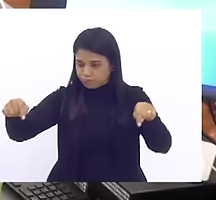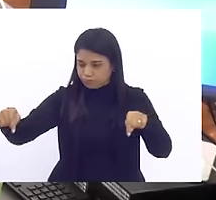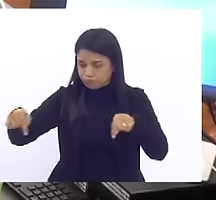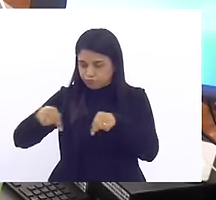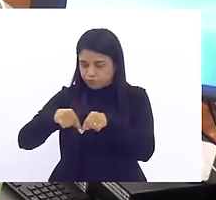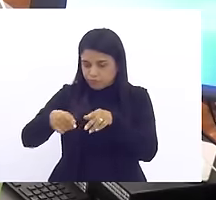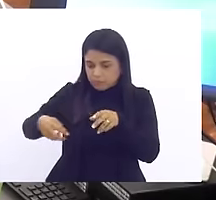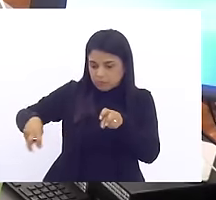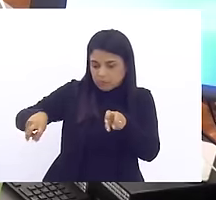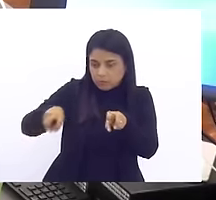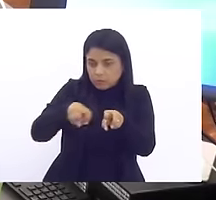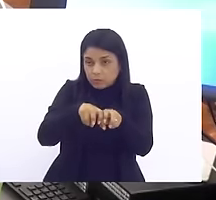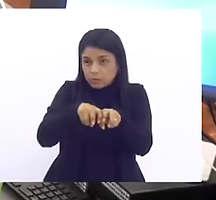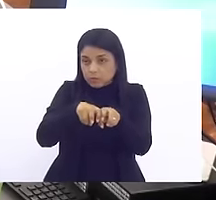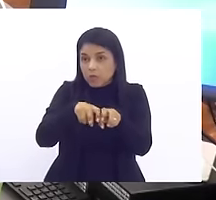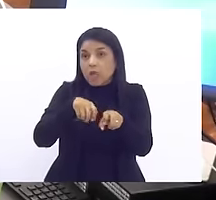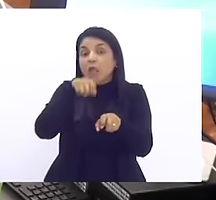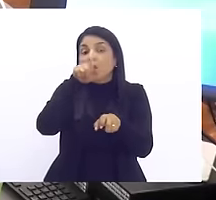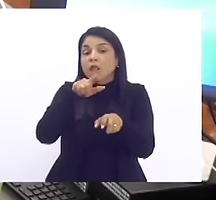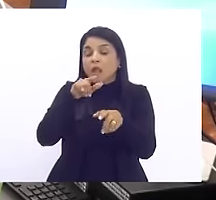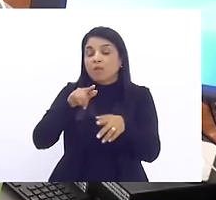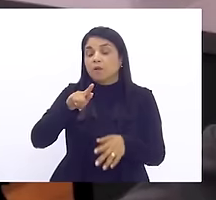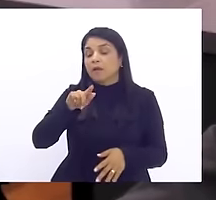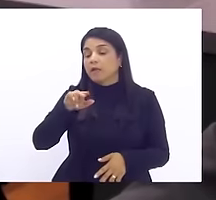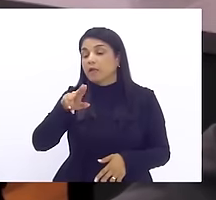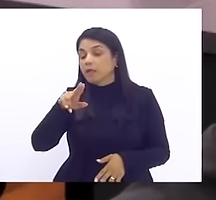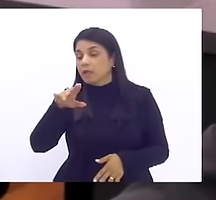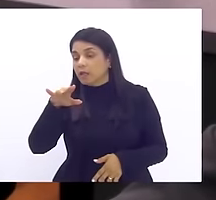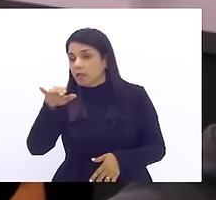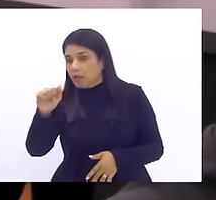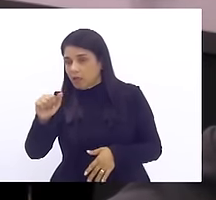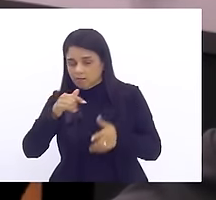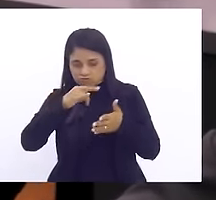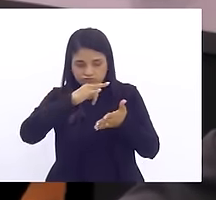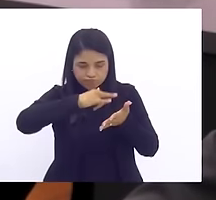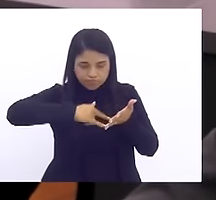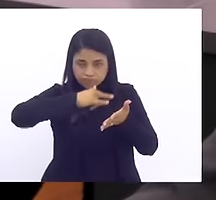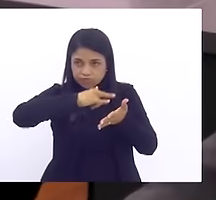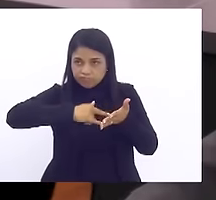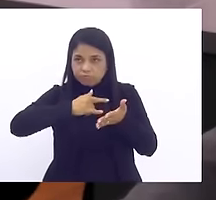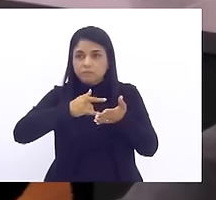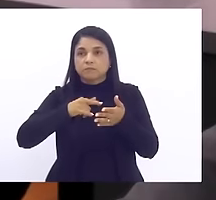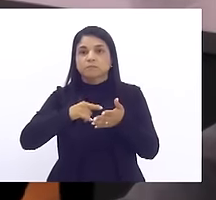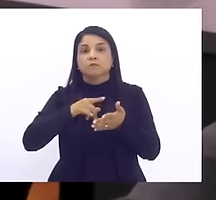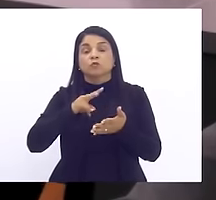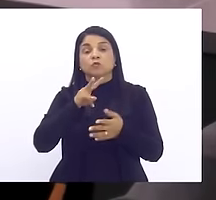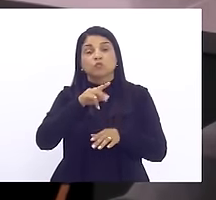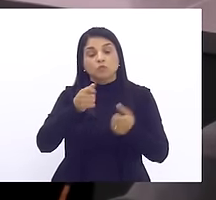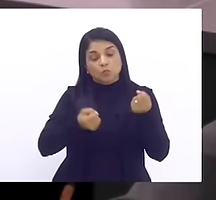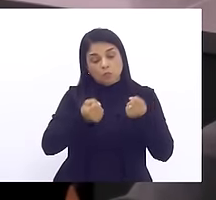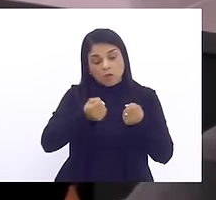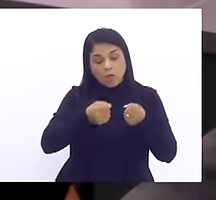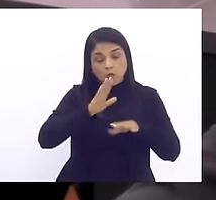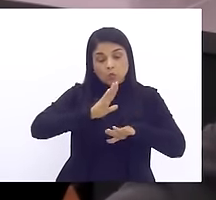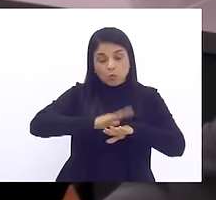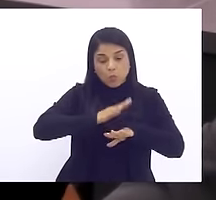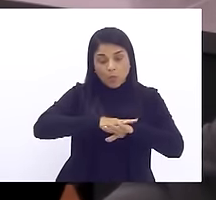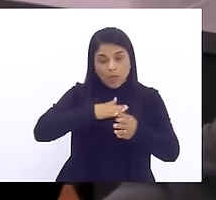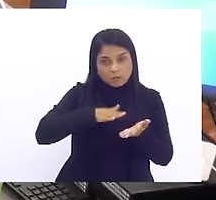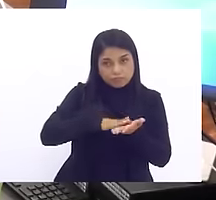mentira tem uma guia de recolhimento veicular que é emitida no momento da apreensão